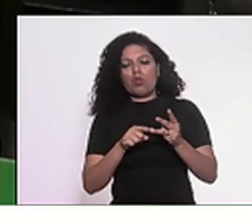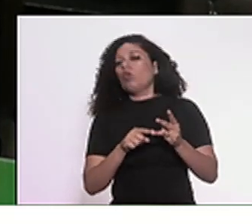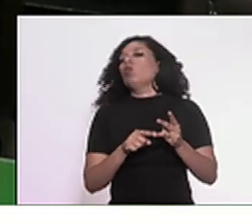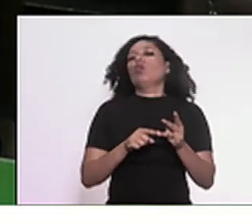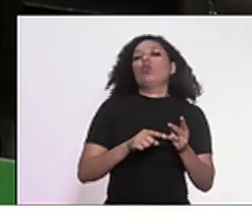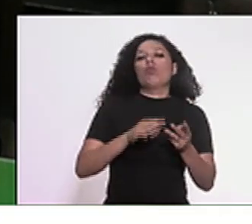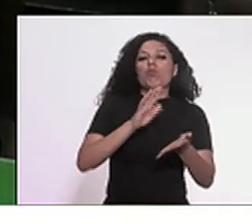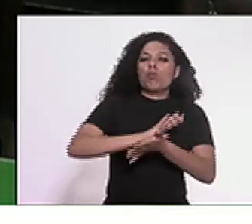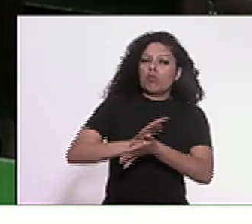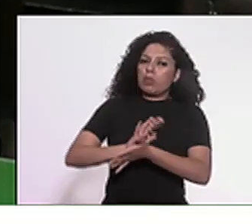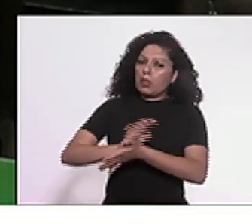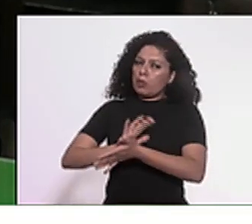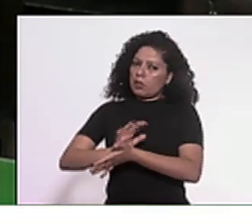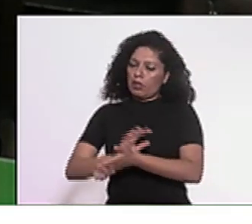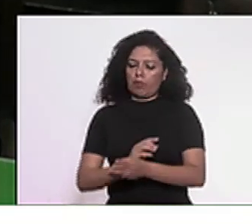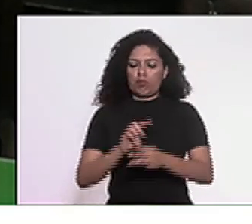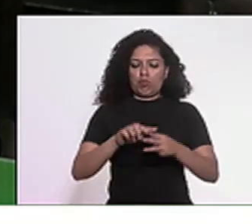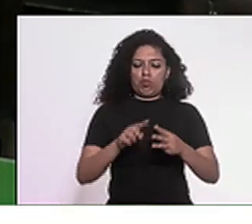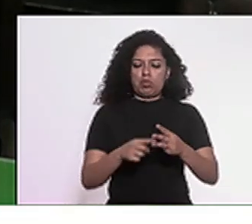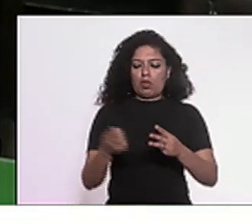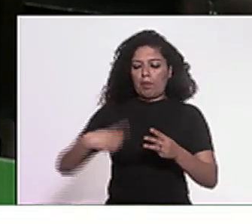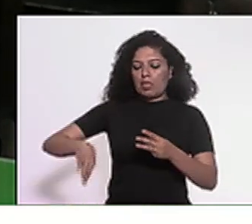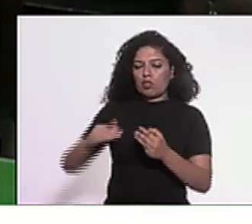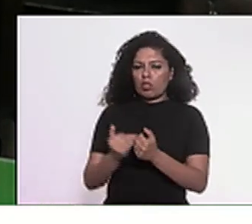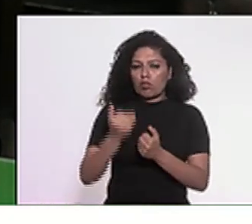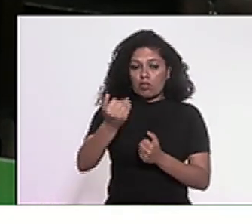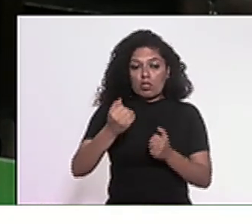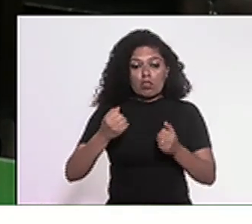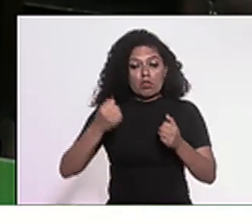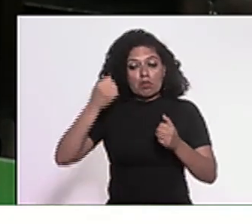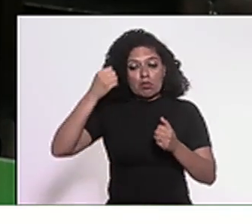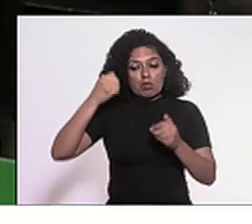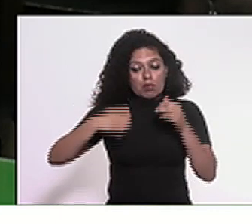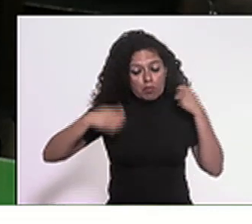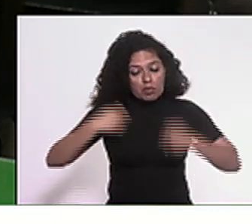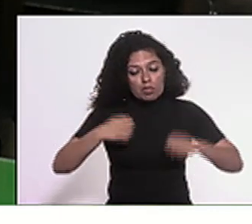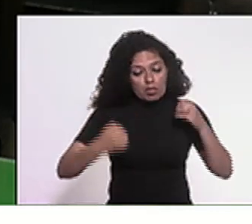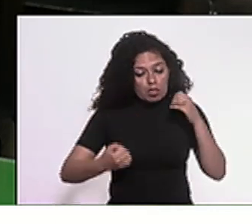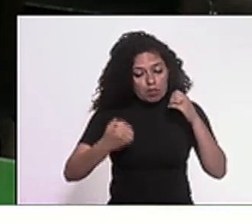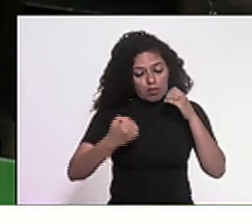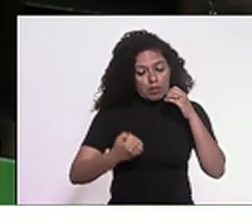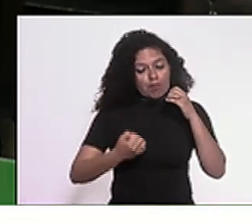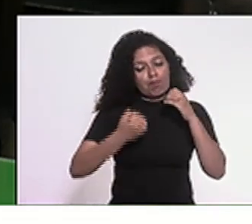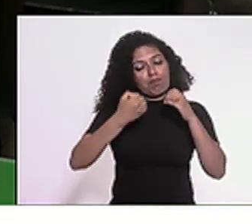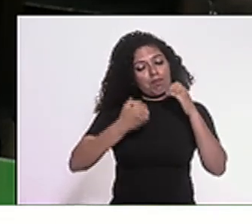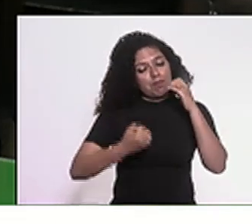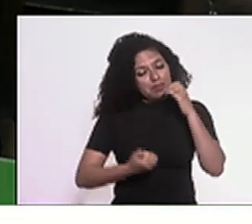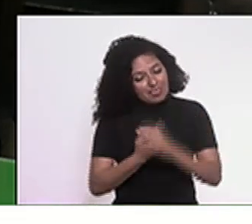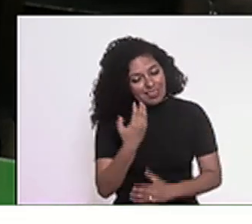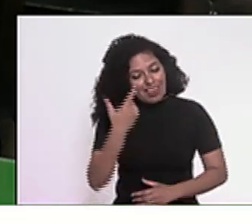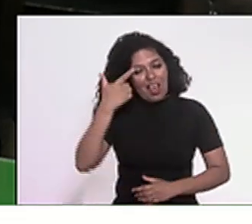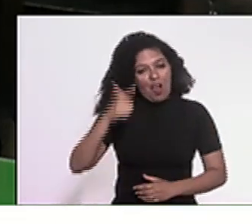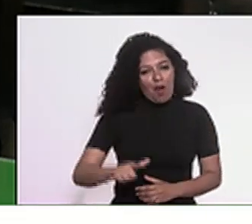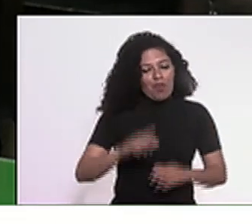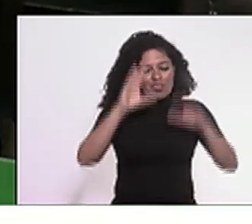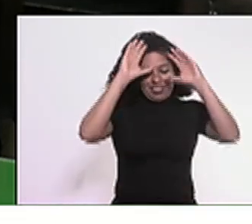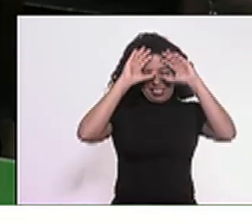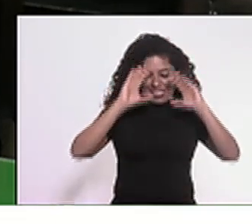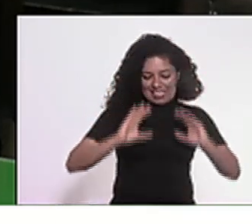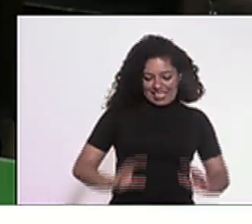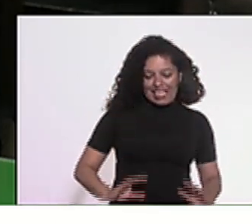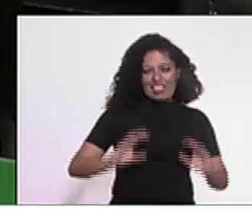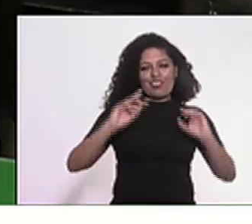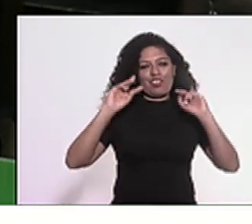na subsecretaria, nós vimos a necessidade da criação de um disque Cidadania e Direitos Humanos, um disque